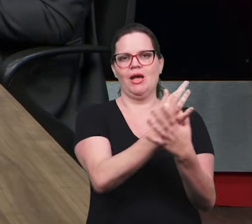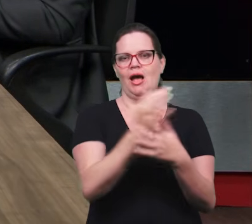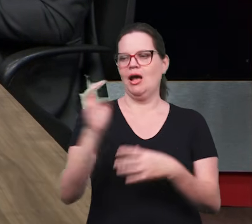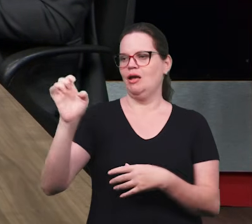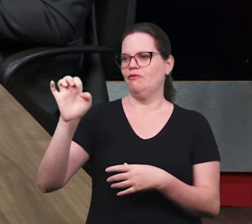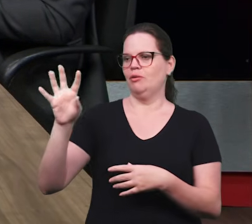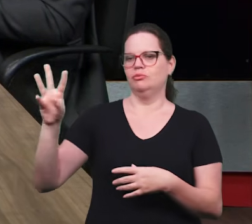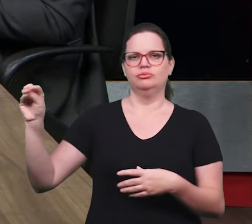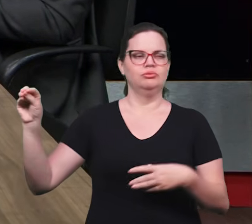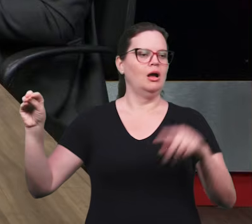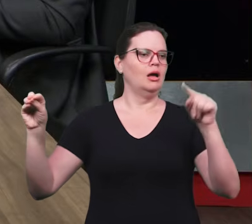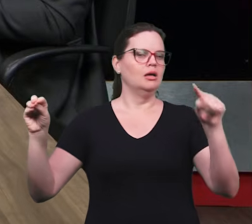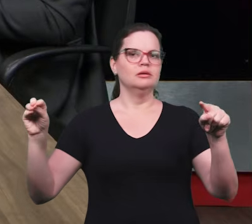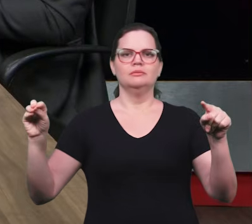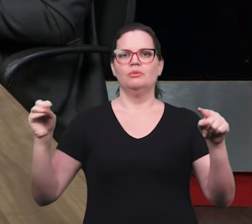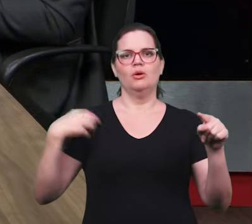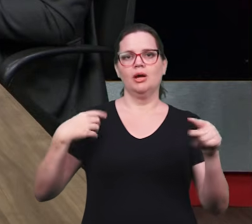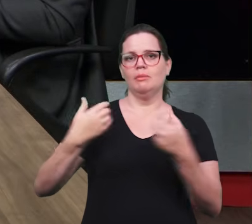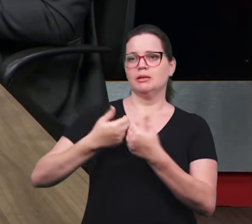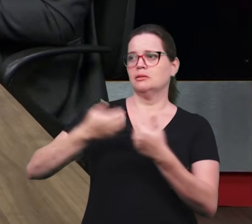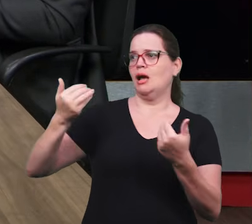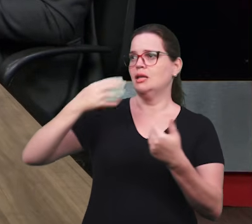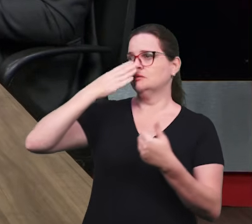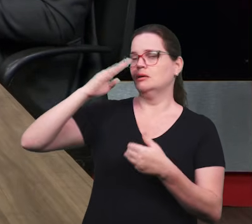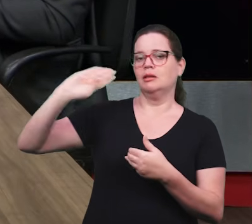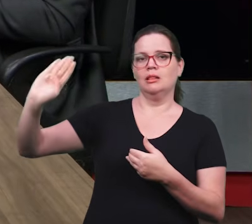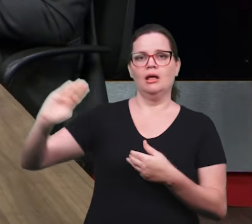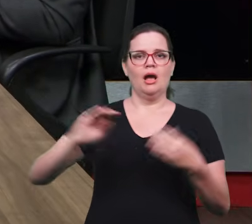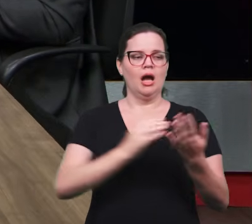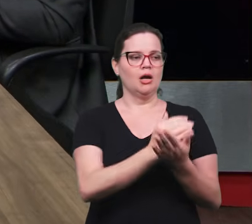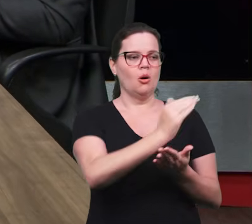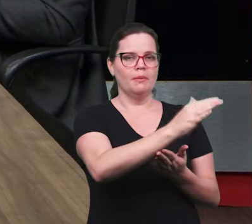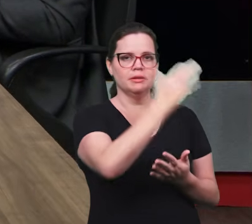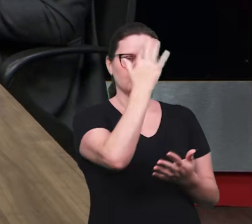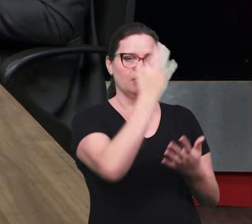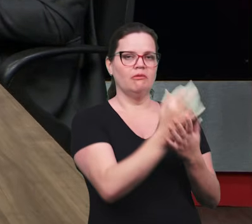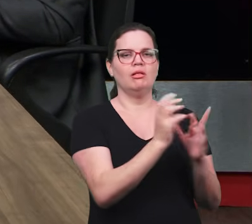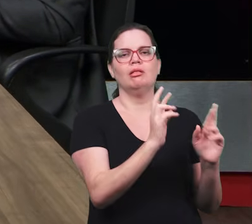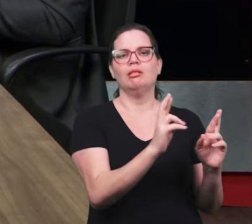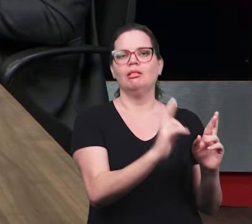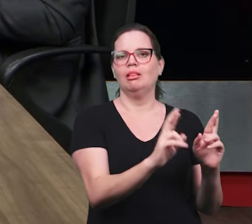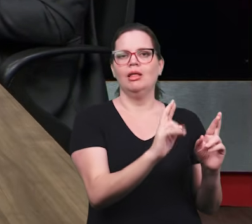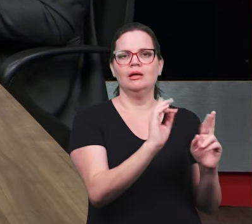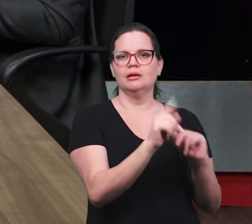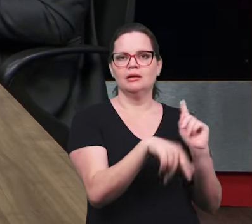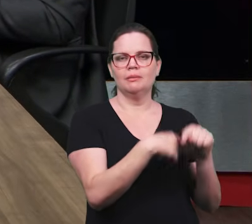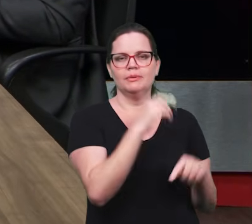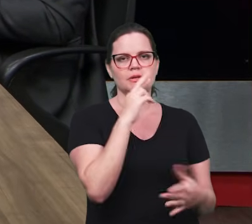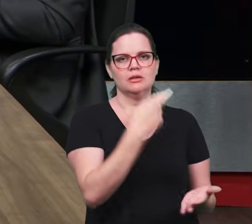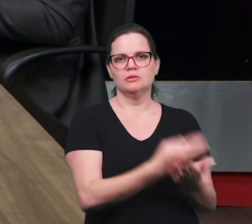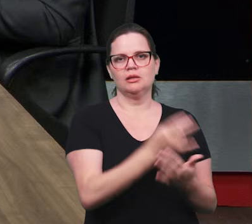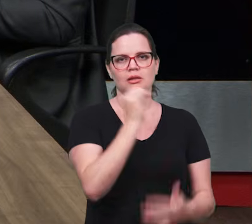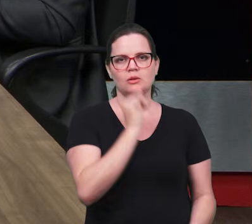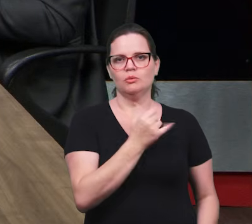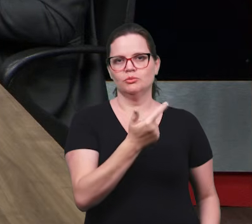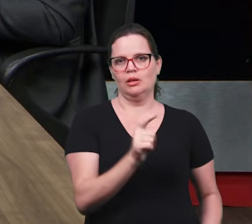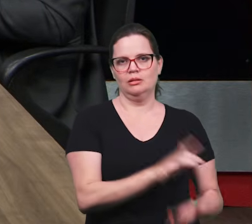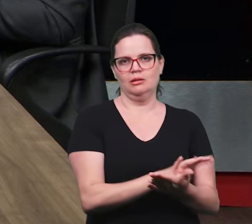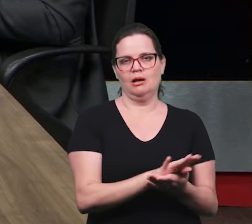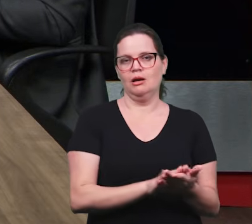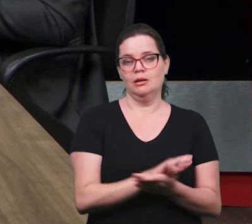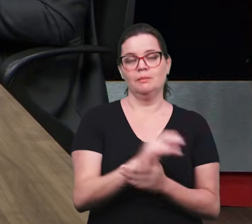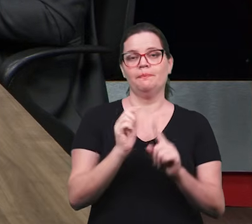da fé verdadeira e ele passa a viver de uma fé que é morta. A fé morreu na vida dele, virou uma fé aparente. Isso nós vamos ver estabelecido na